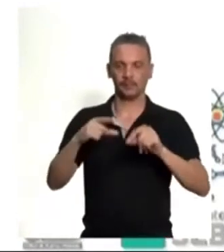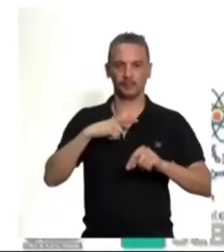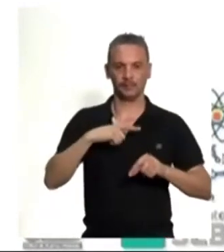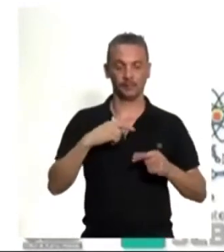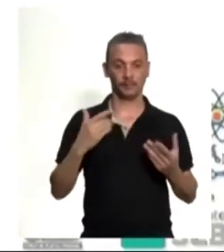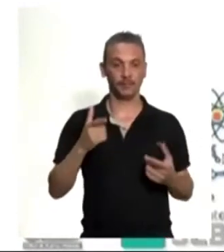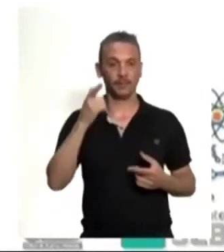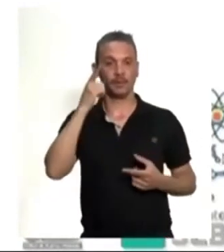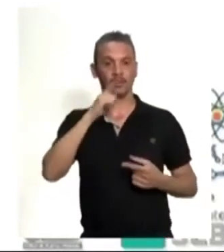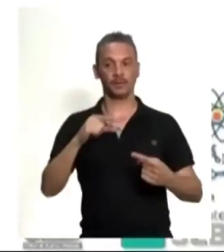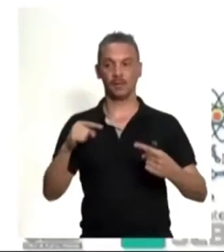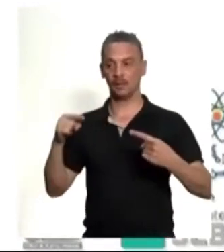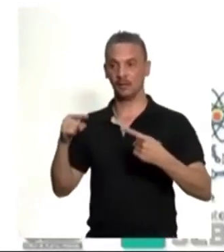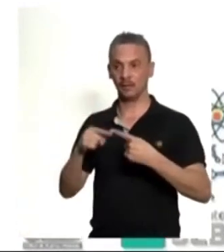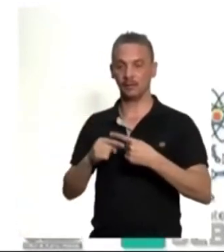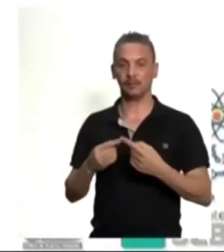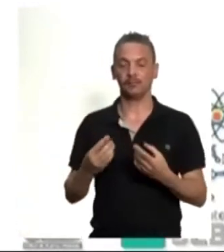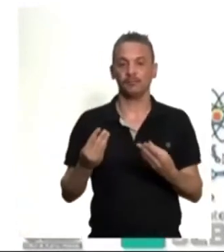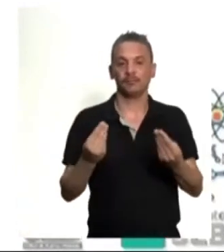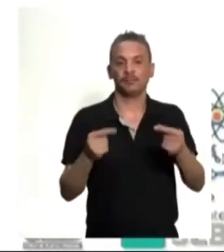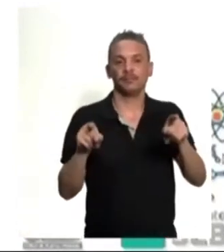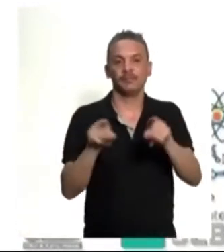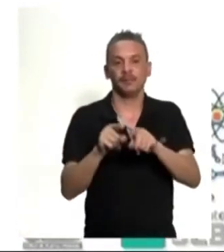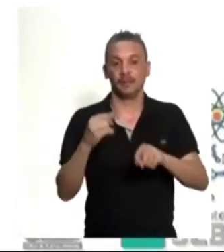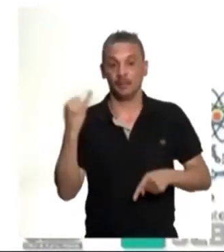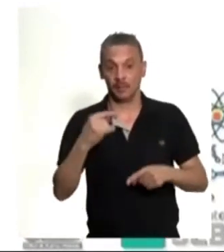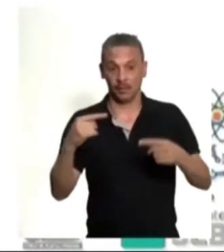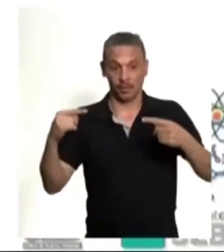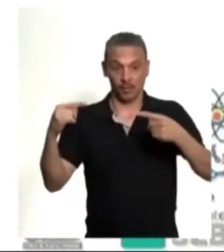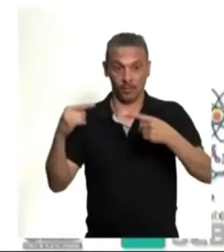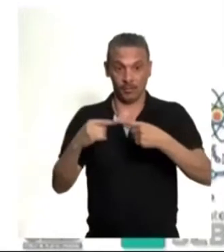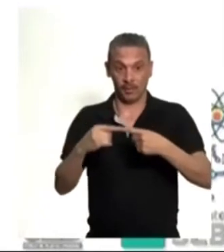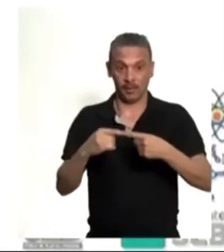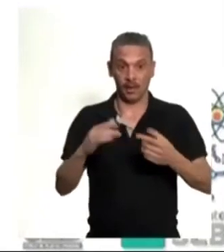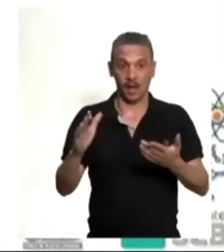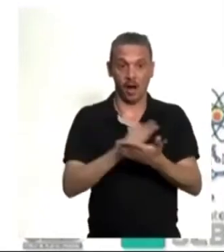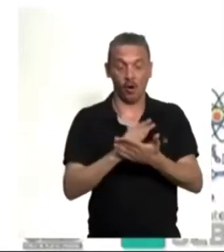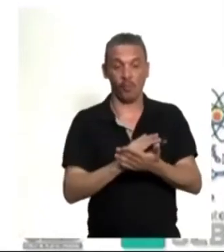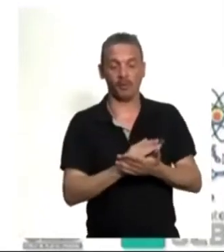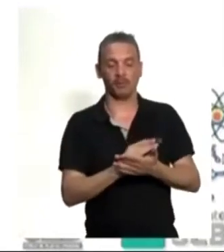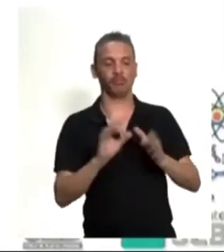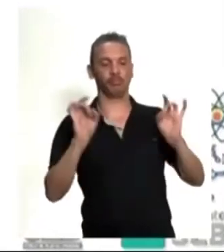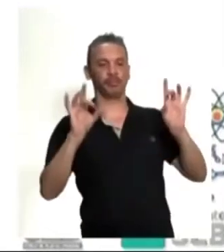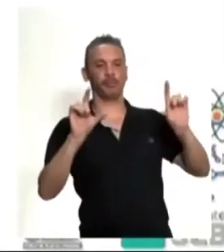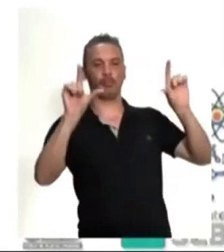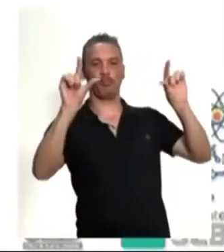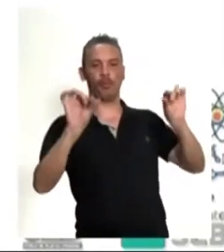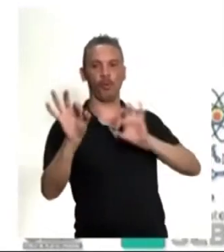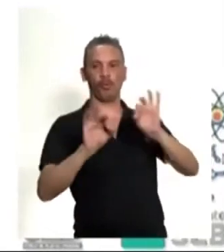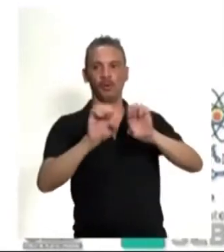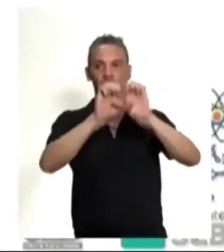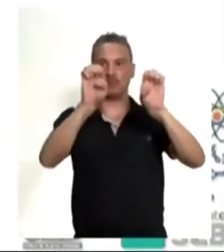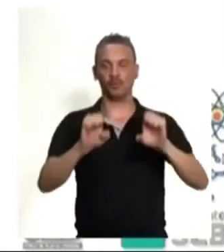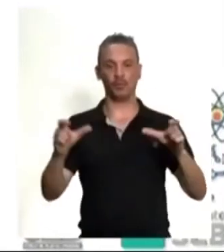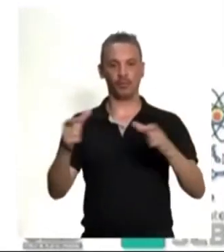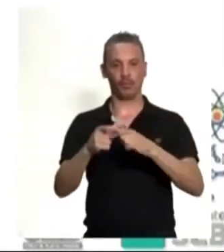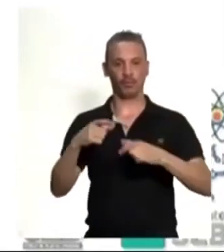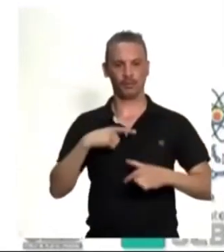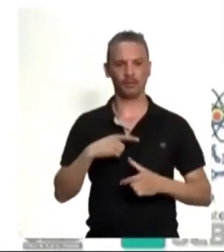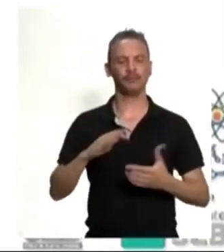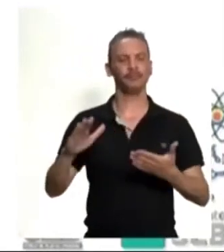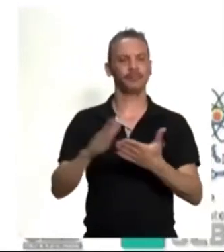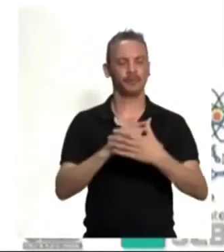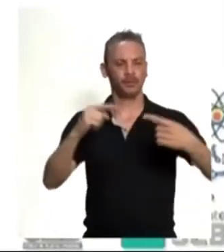que concentram riquezas e áreas que são menos privilegiadas por infraestrutura? Isso é